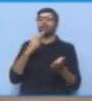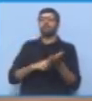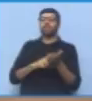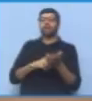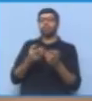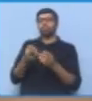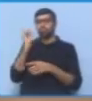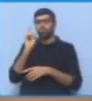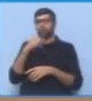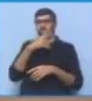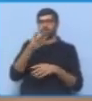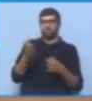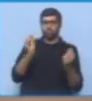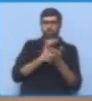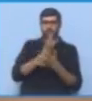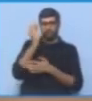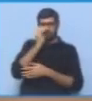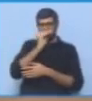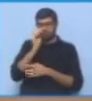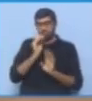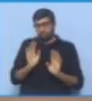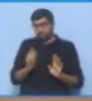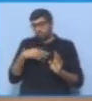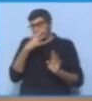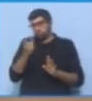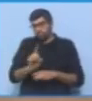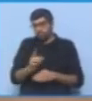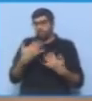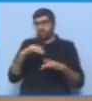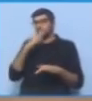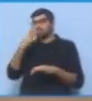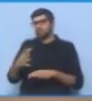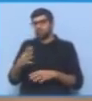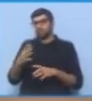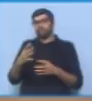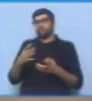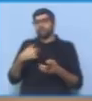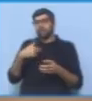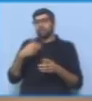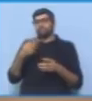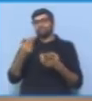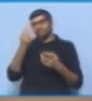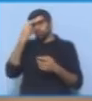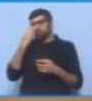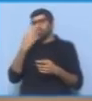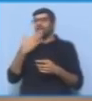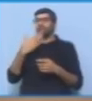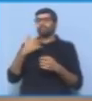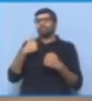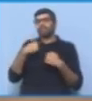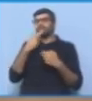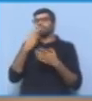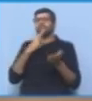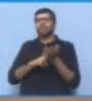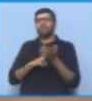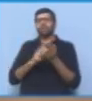digo das notícias falsas, de todo fake news, mas estou a falar de tantas inverdades que a história traz, que nós precisamos